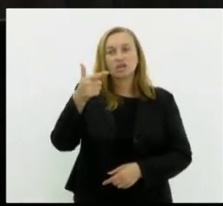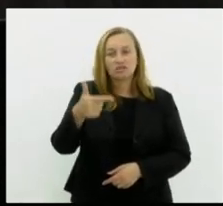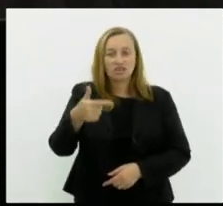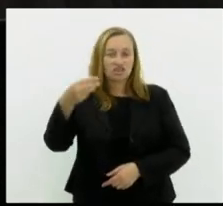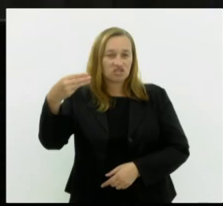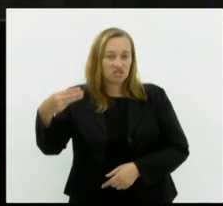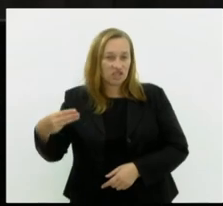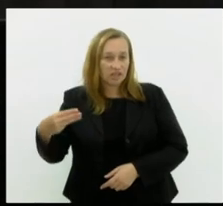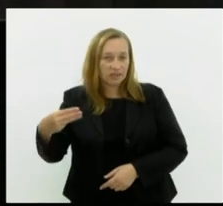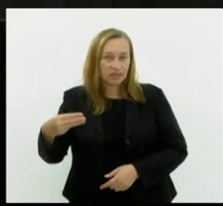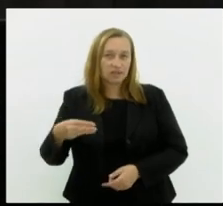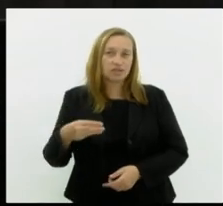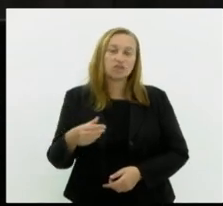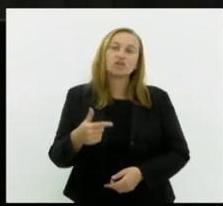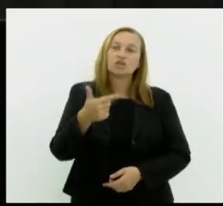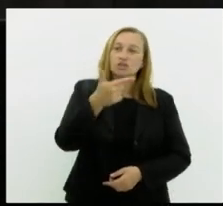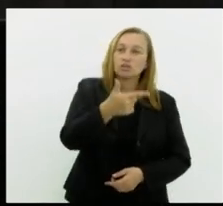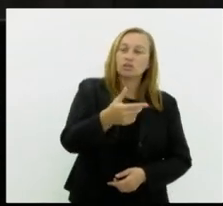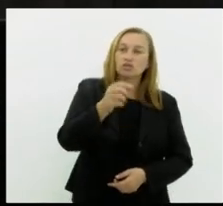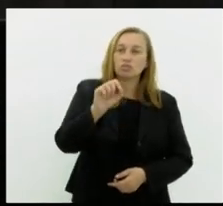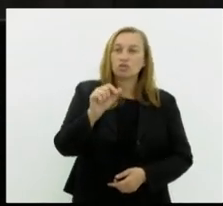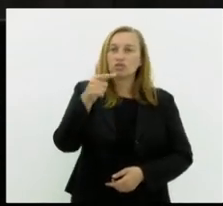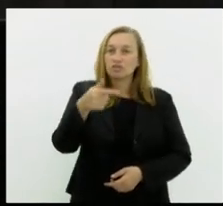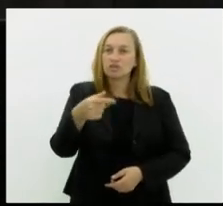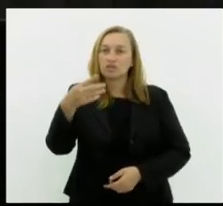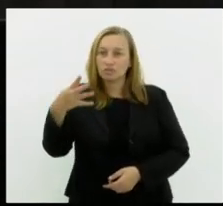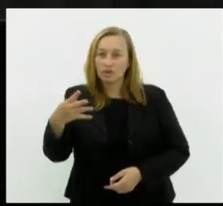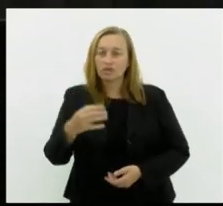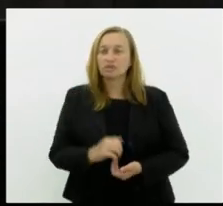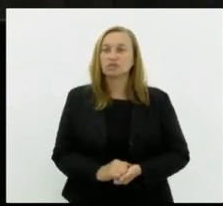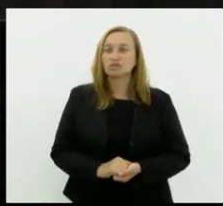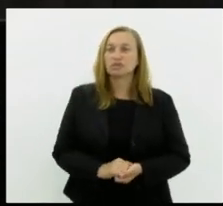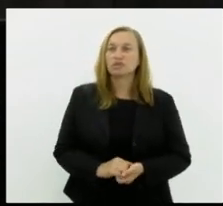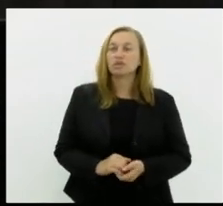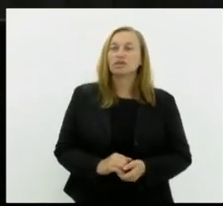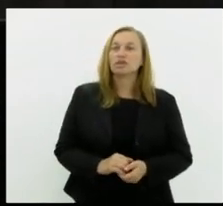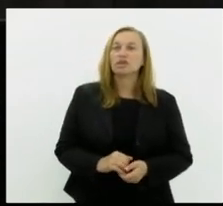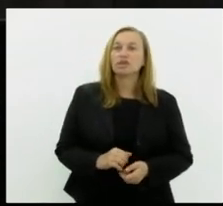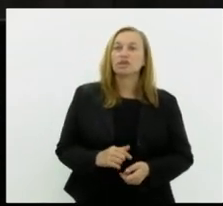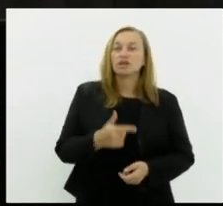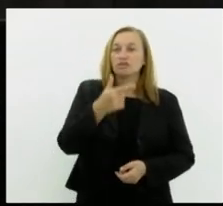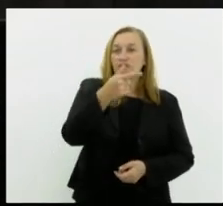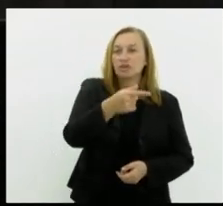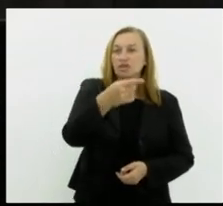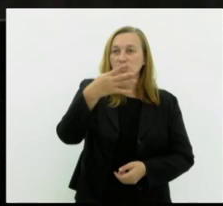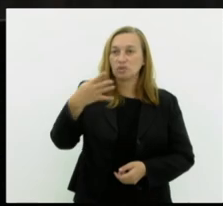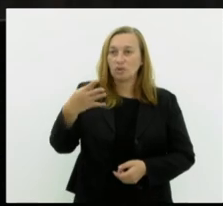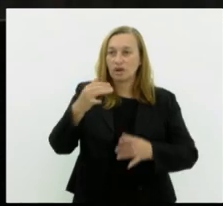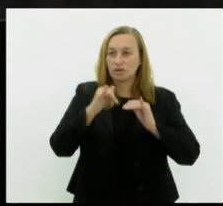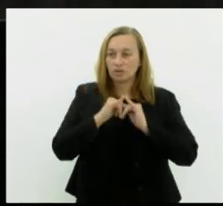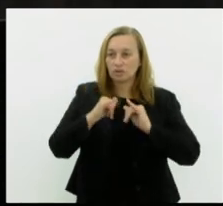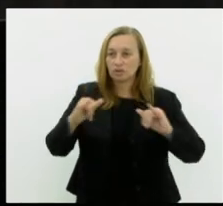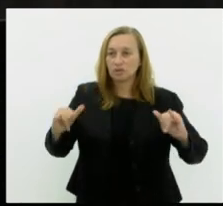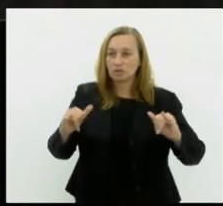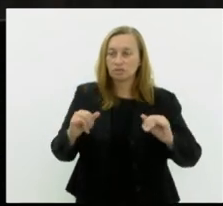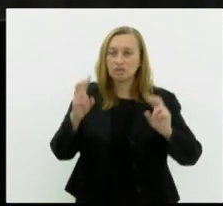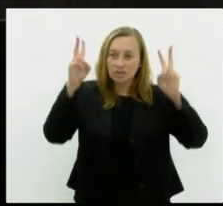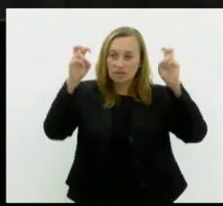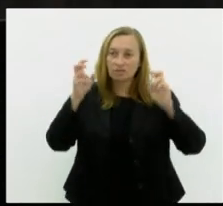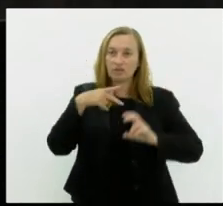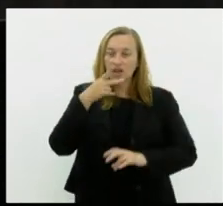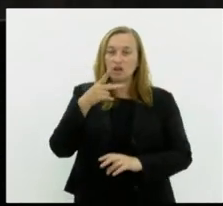2023 e 2024, eu fiz 24 pronunciamentos sobre esse tema, contei